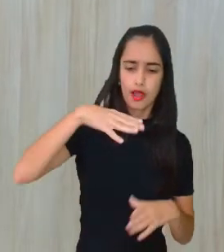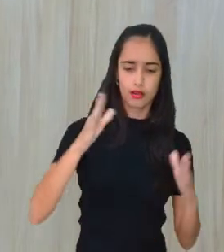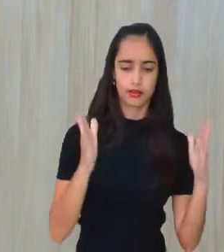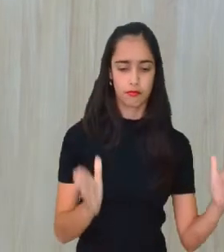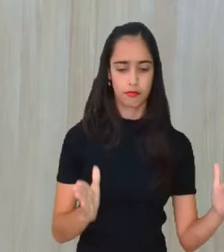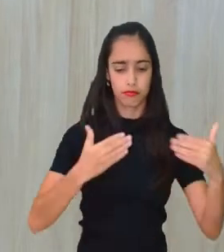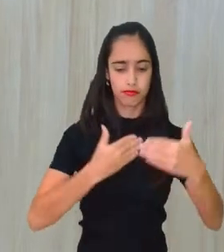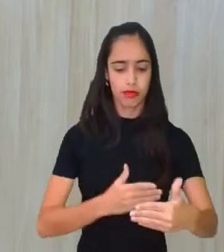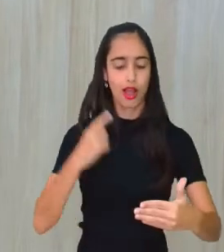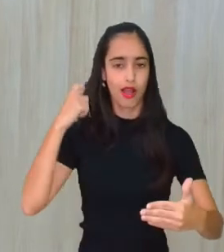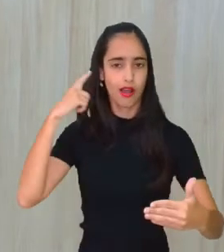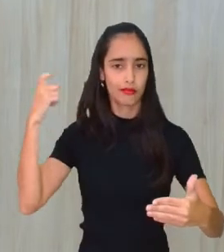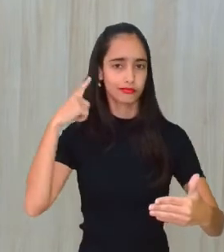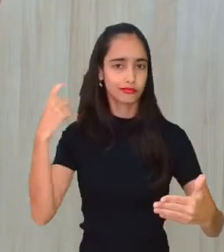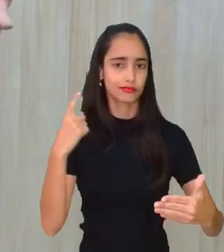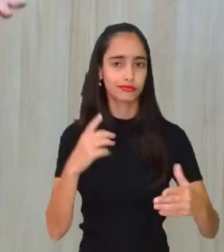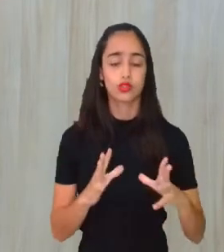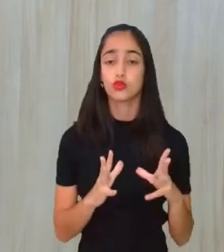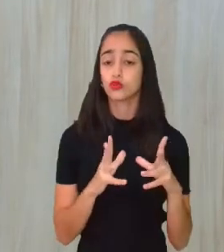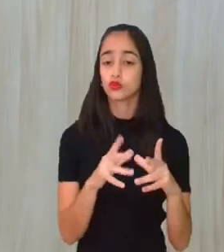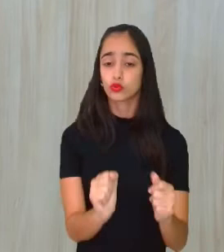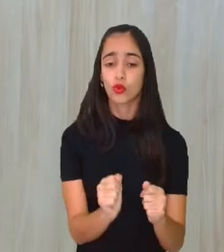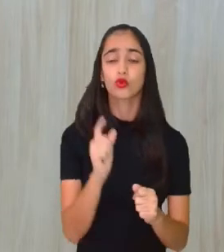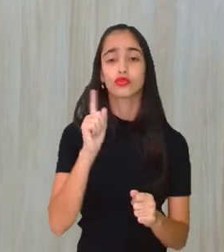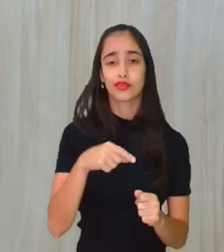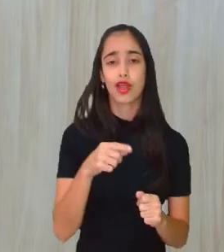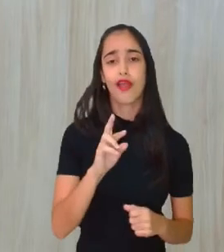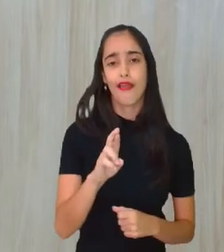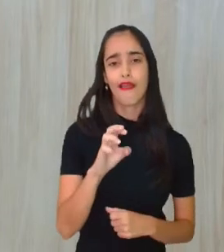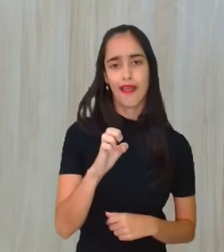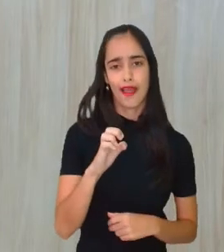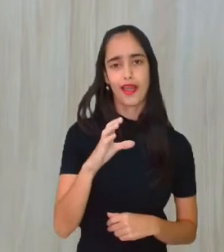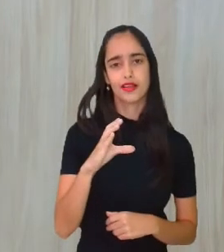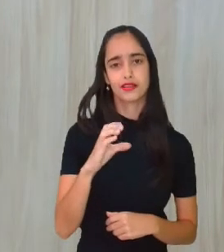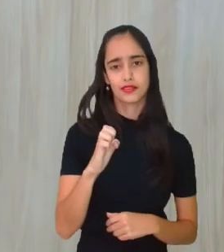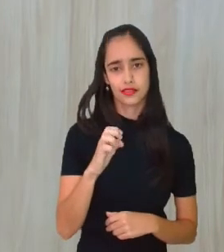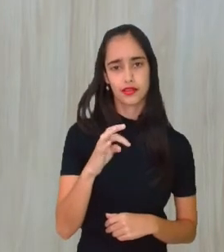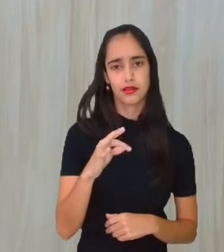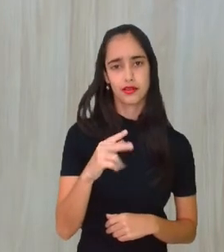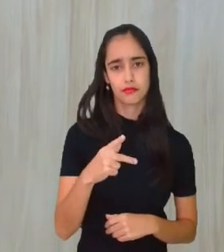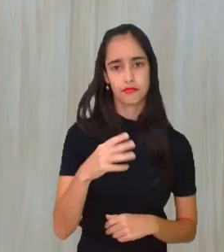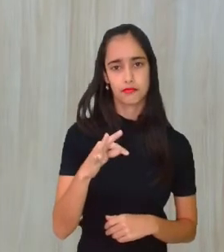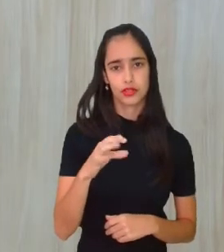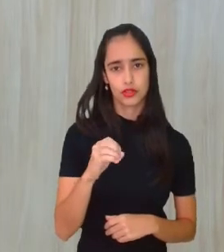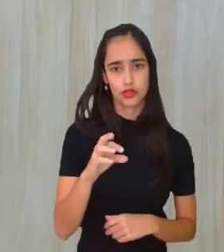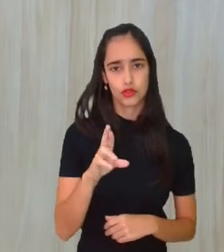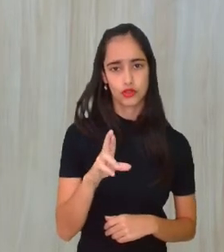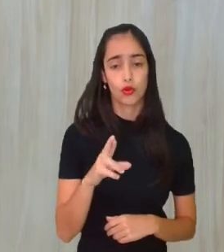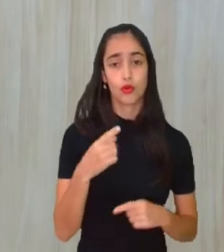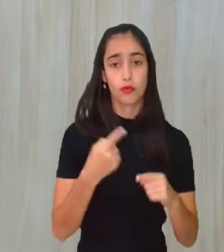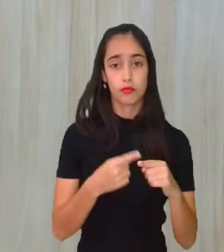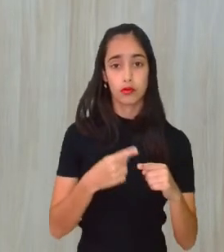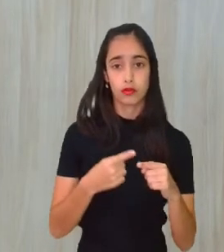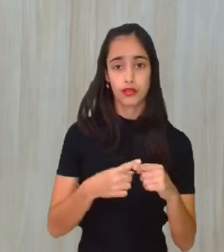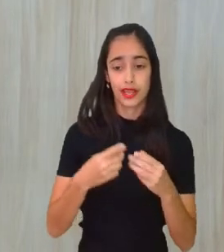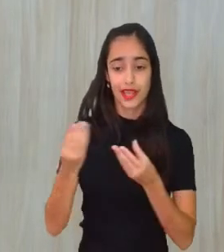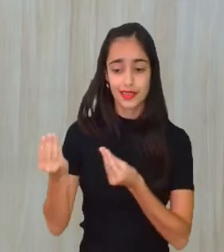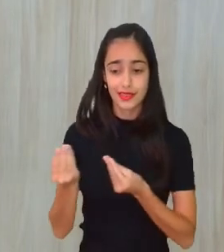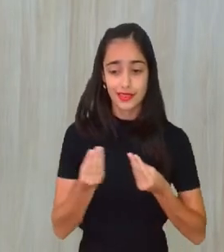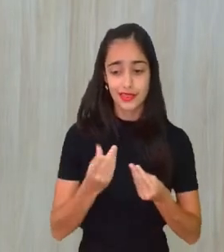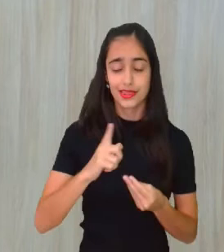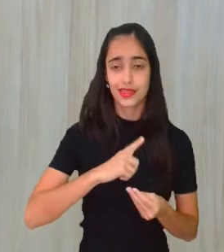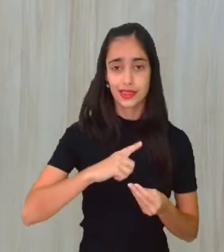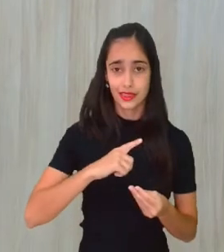são exemplos de receptores, porque eles estão recebendo a corrente elétrica e transformando em outras formas